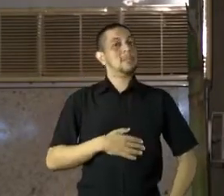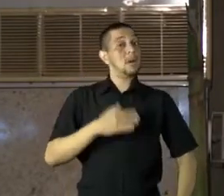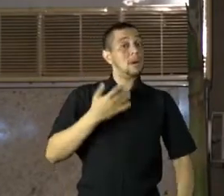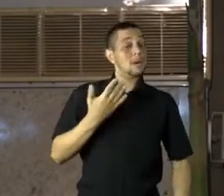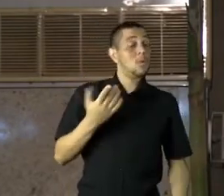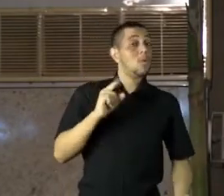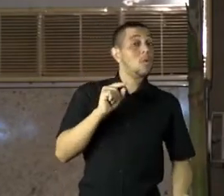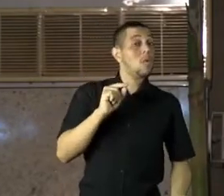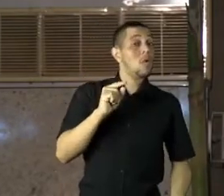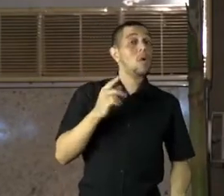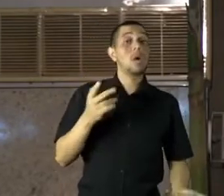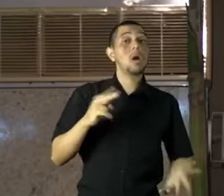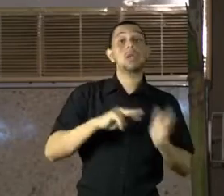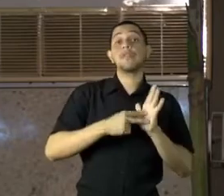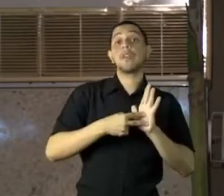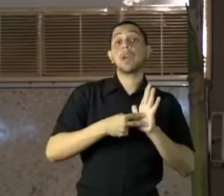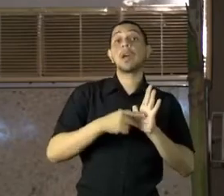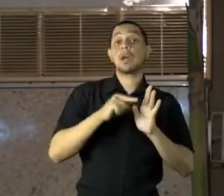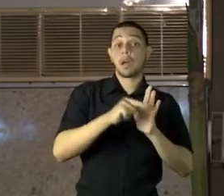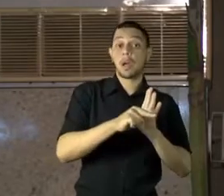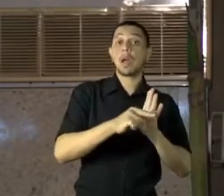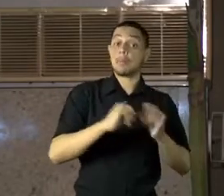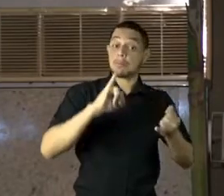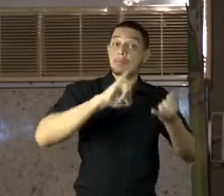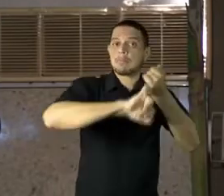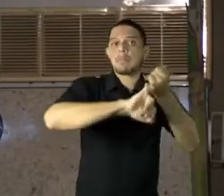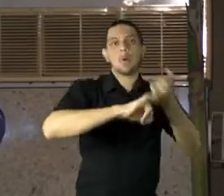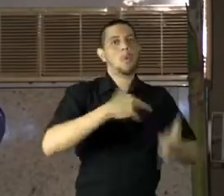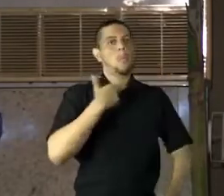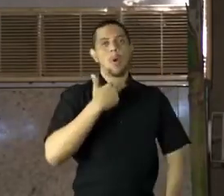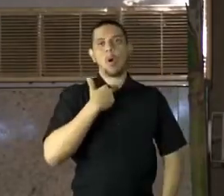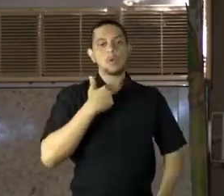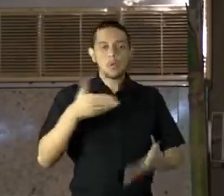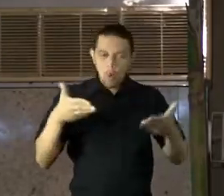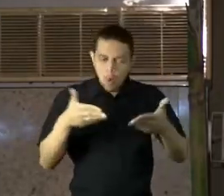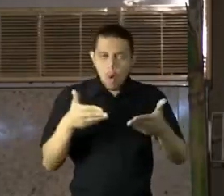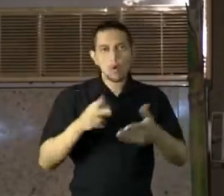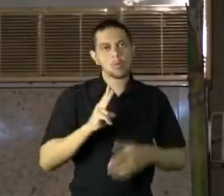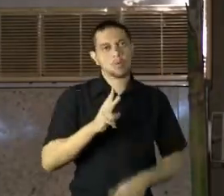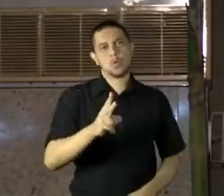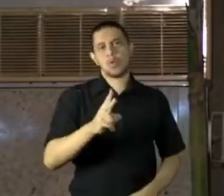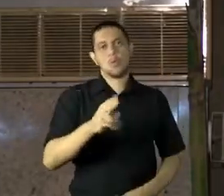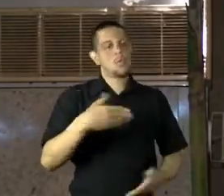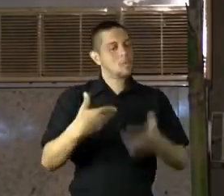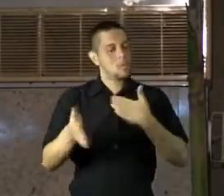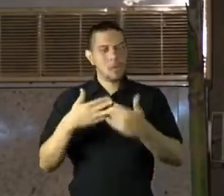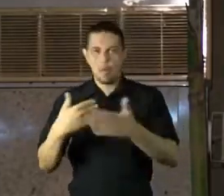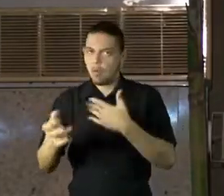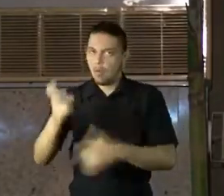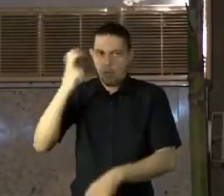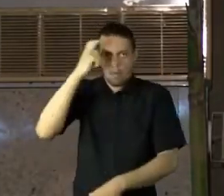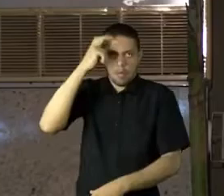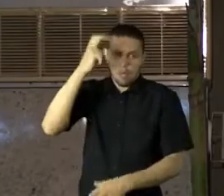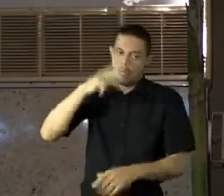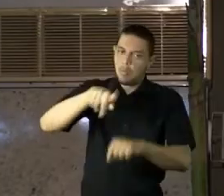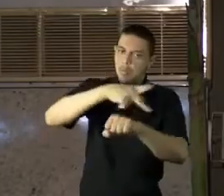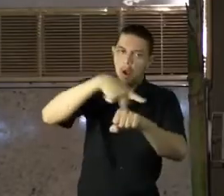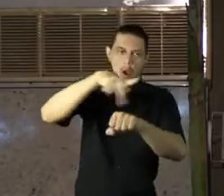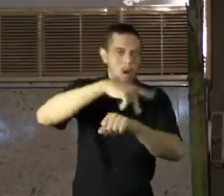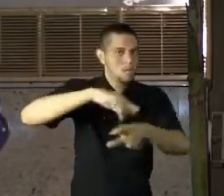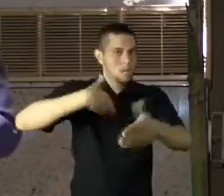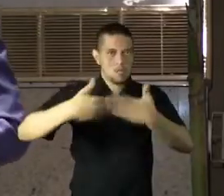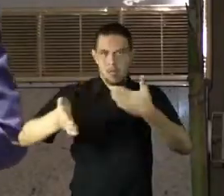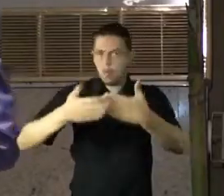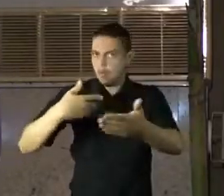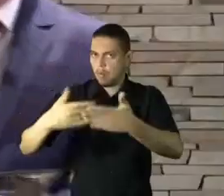e sustenta que esse princípio é válido ainda hoje independentemente da Cultura a semente do contexto em que nós